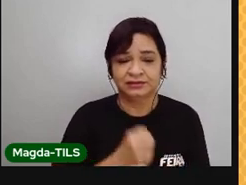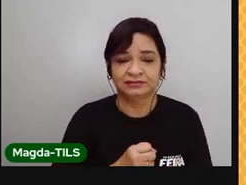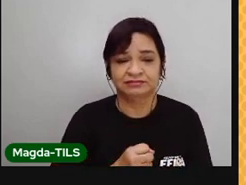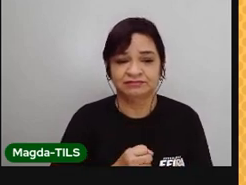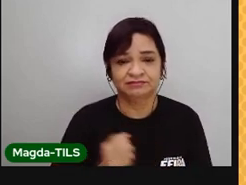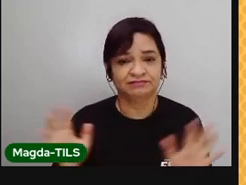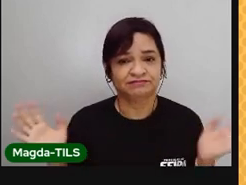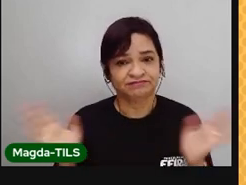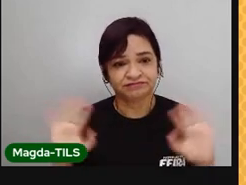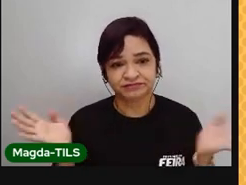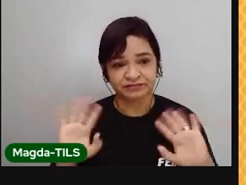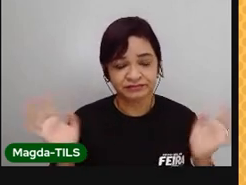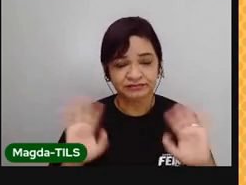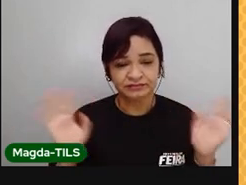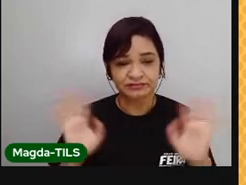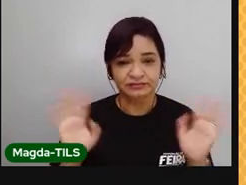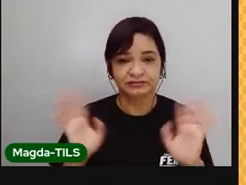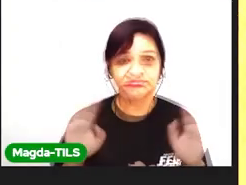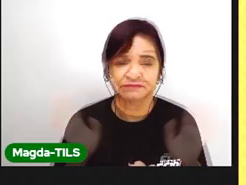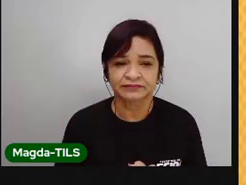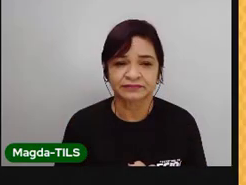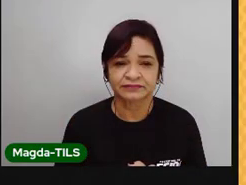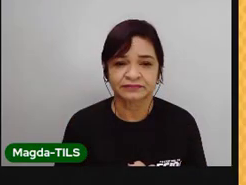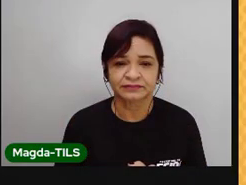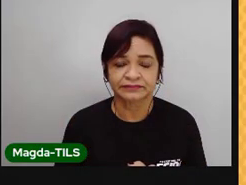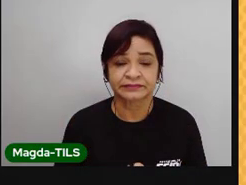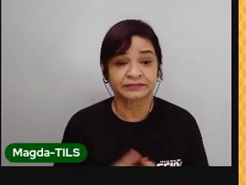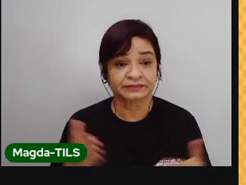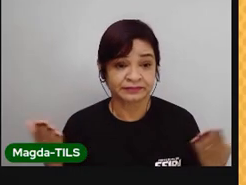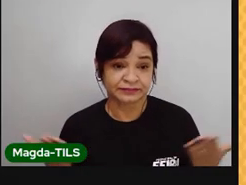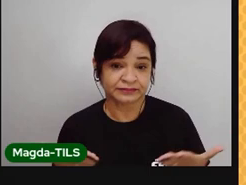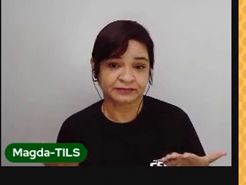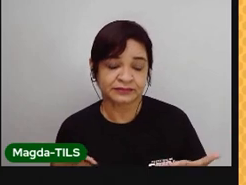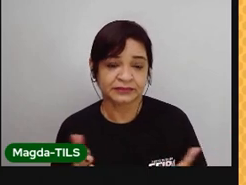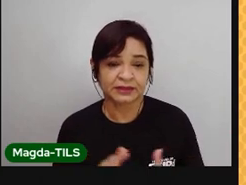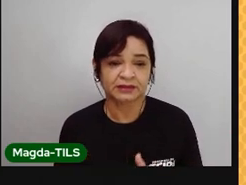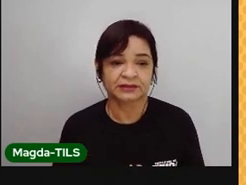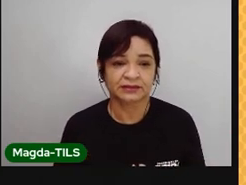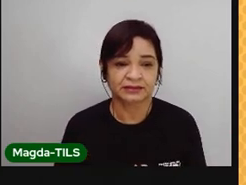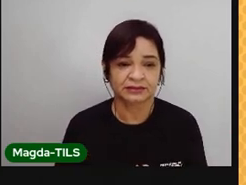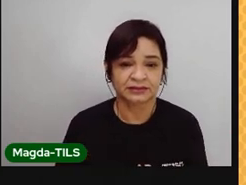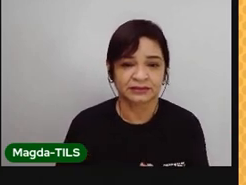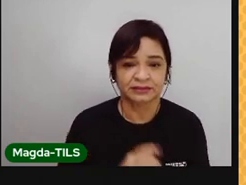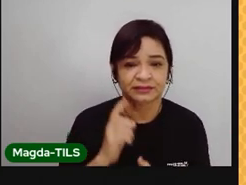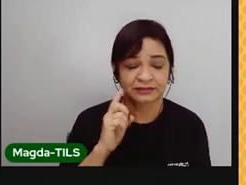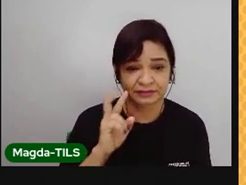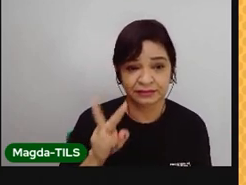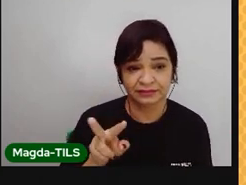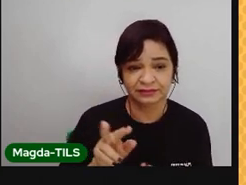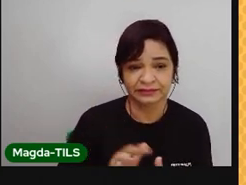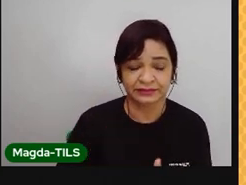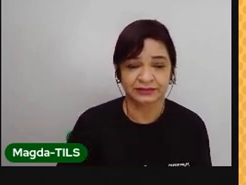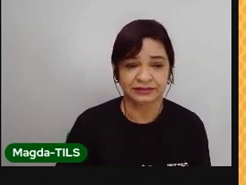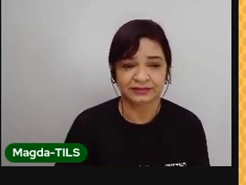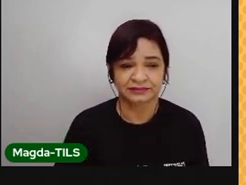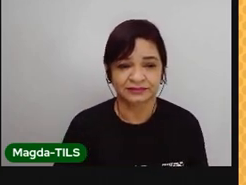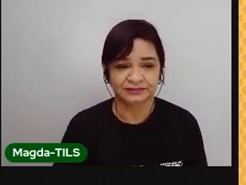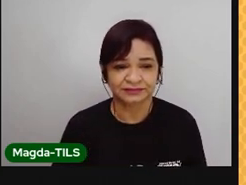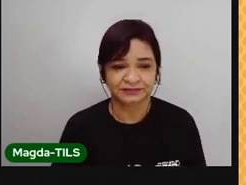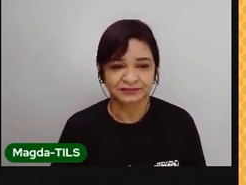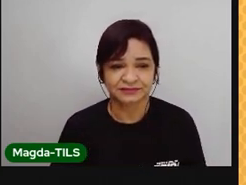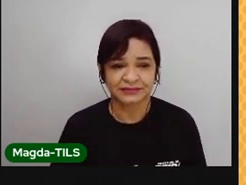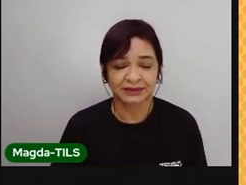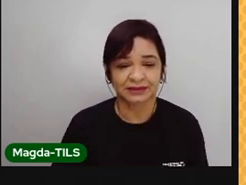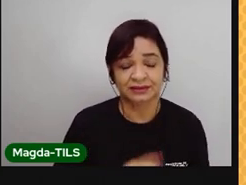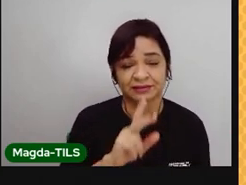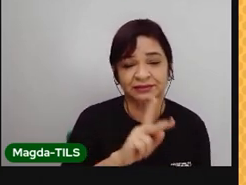pessoal. Nos vemos na próxima. E agora a gente vai ter um bônusinho para vocês, que a professora Lorena, que também é